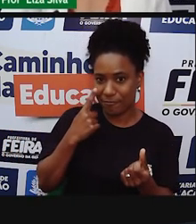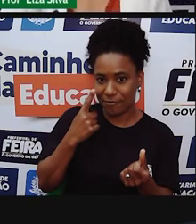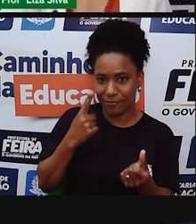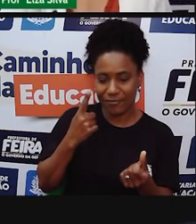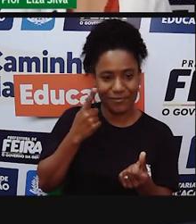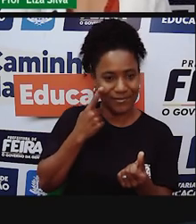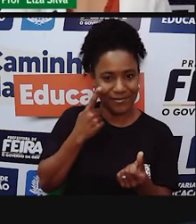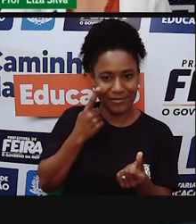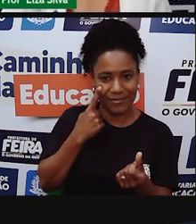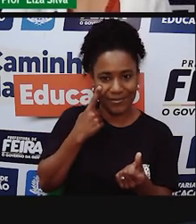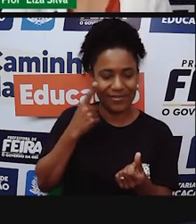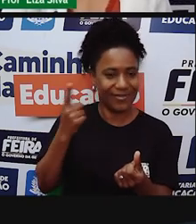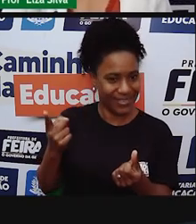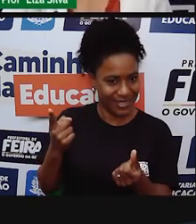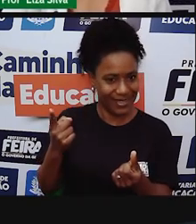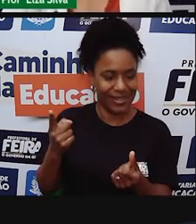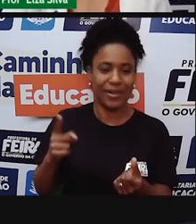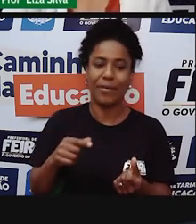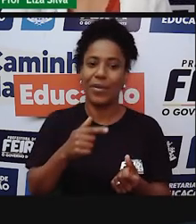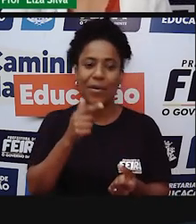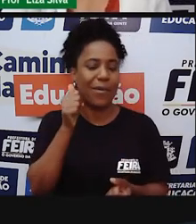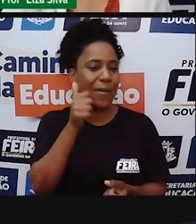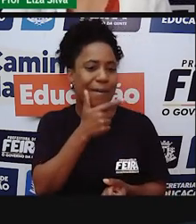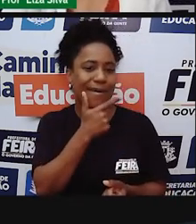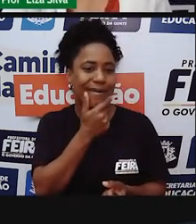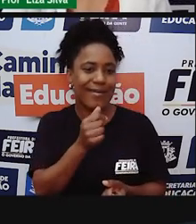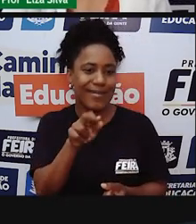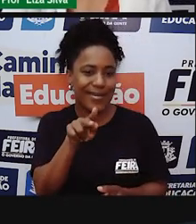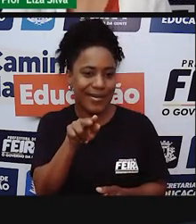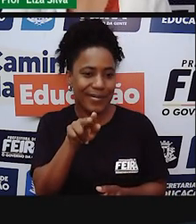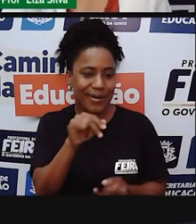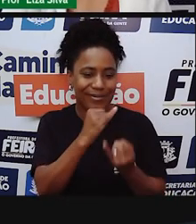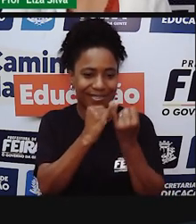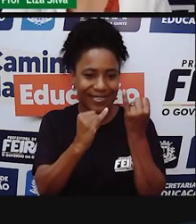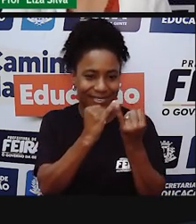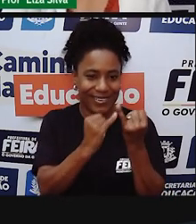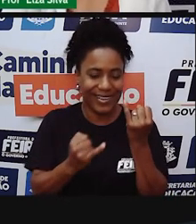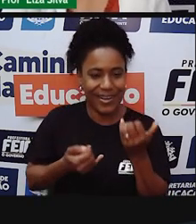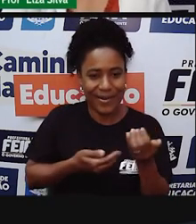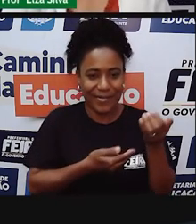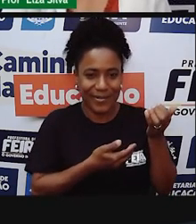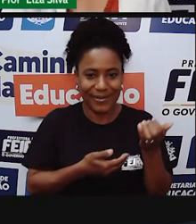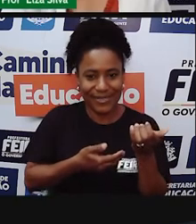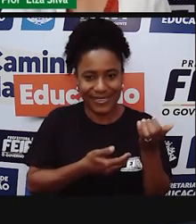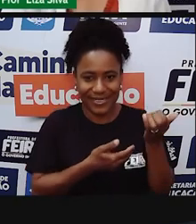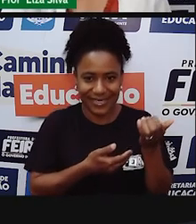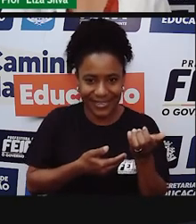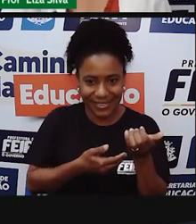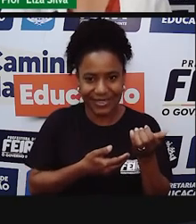baby. Meu meio-irmão é um bebê. And number 7,